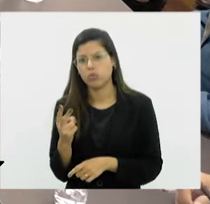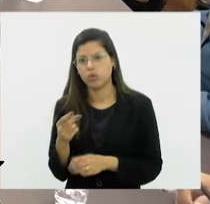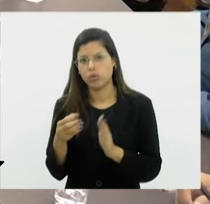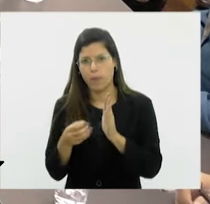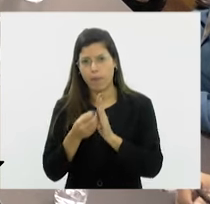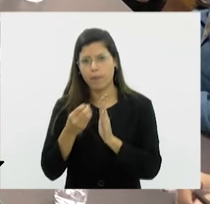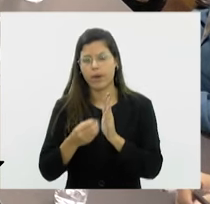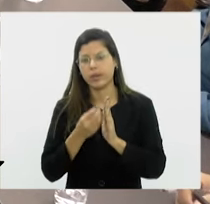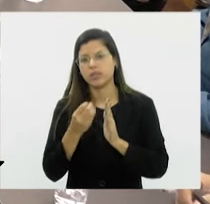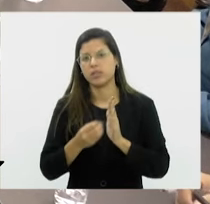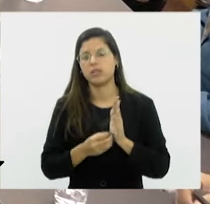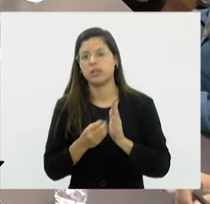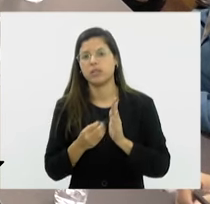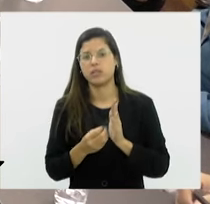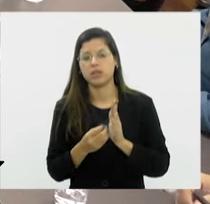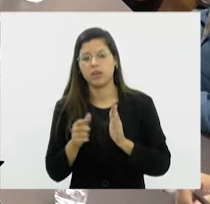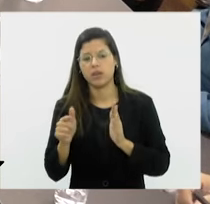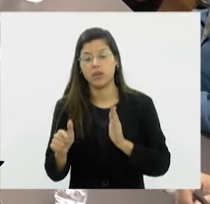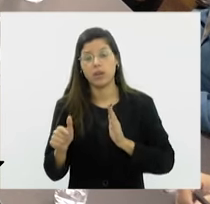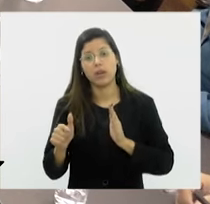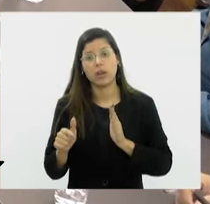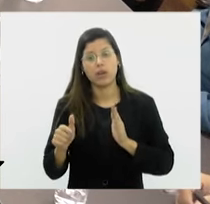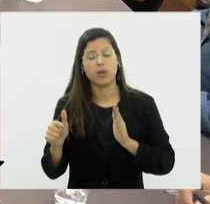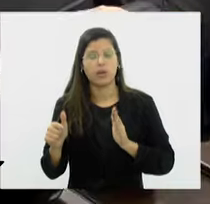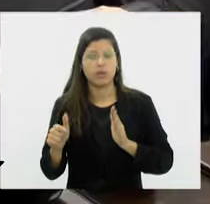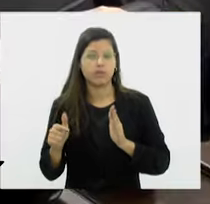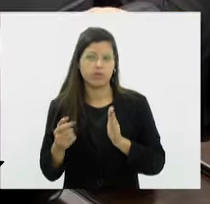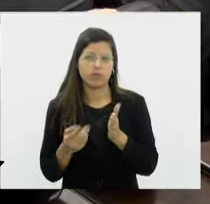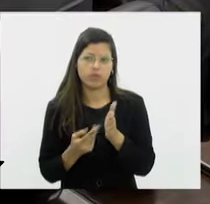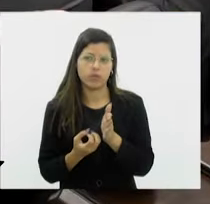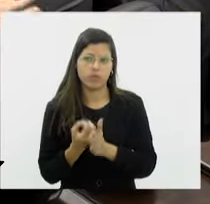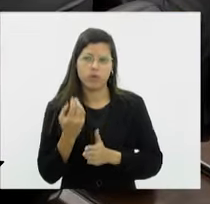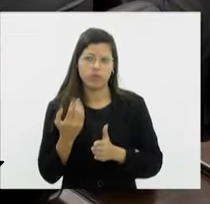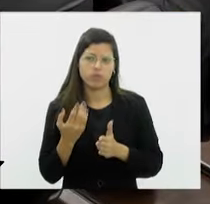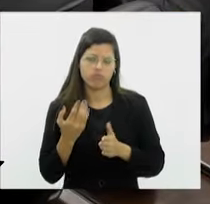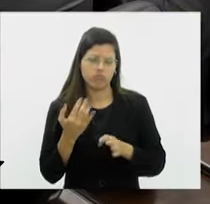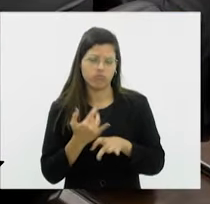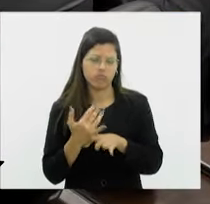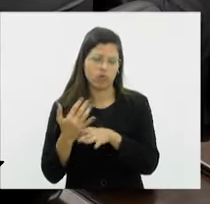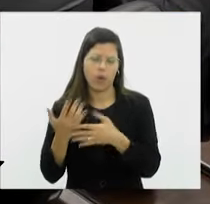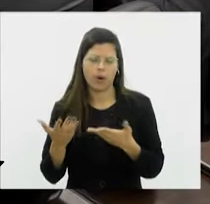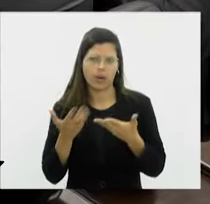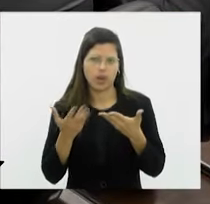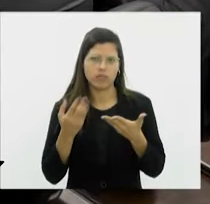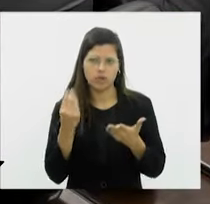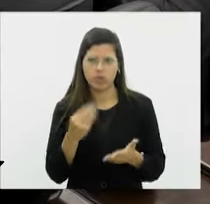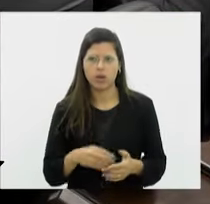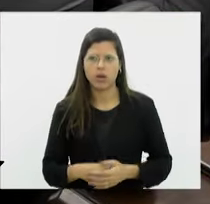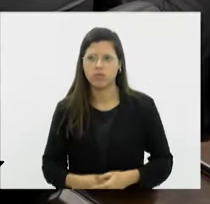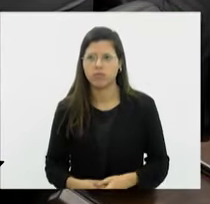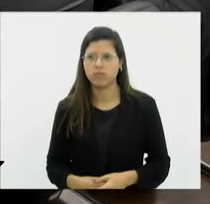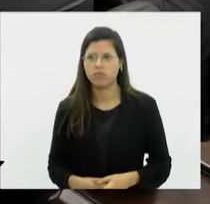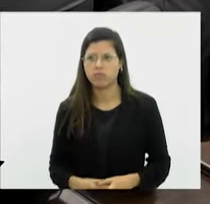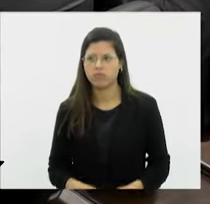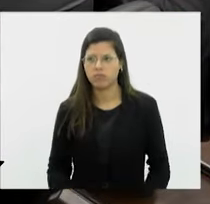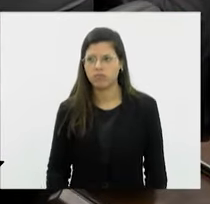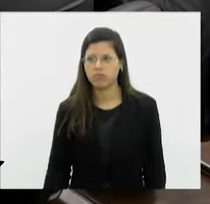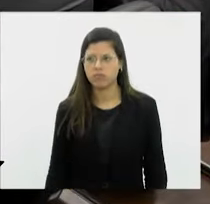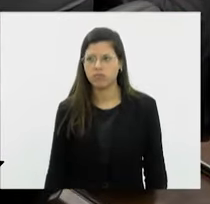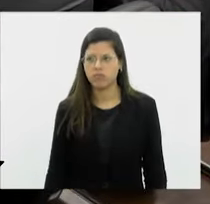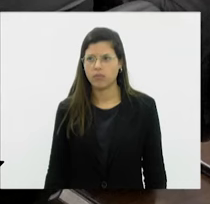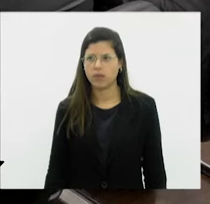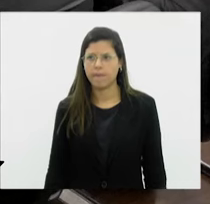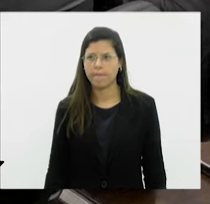que o autor está pretendendo aclamar. Então, não havendo quem queira discutir... Presidente. Deputado Luiz